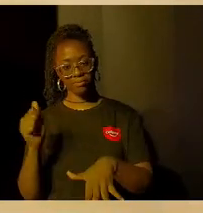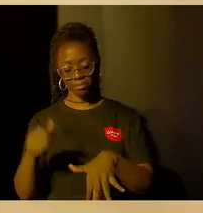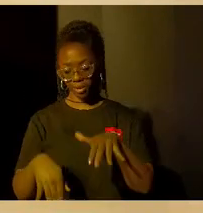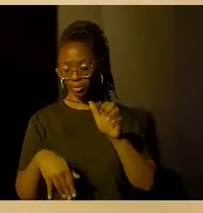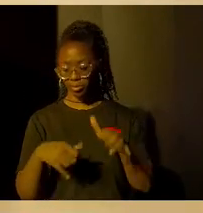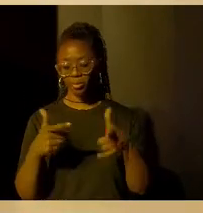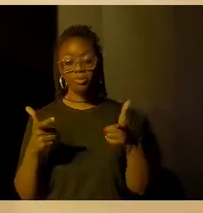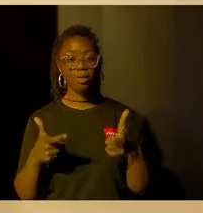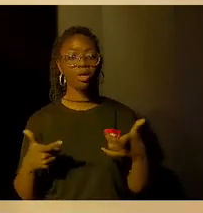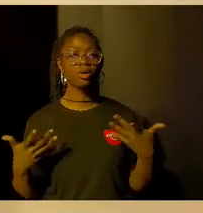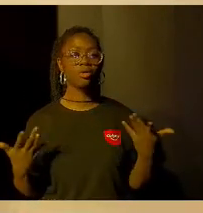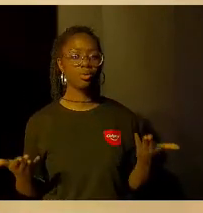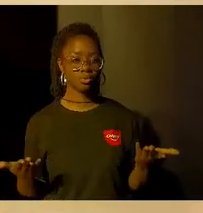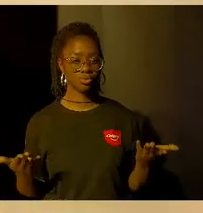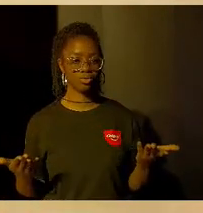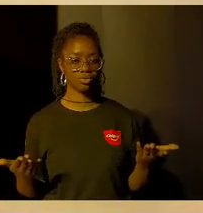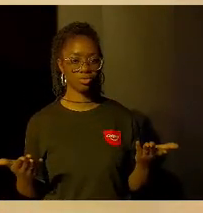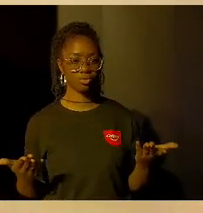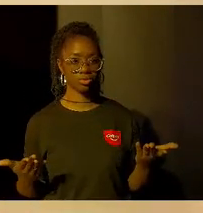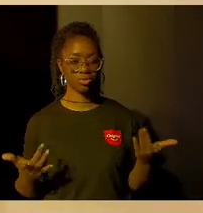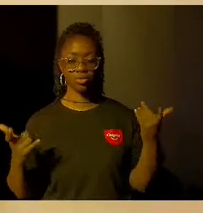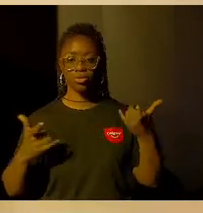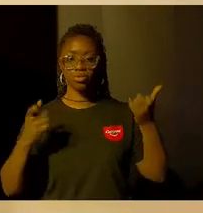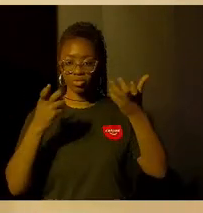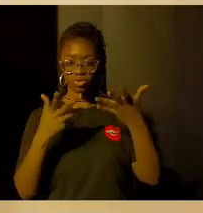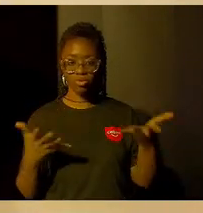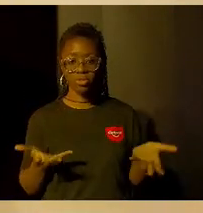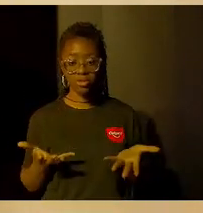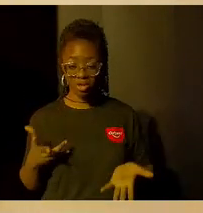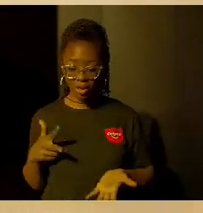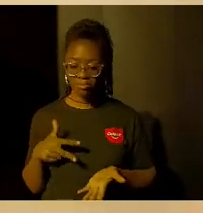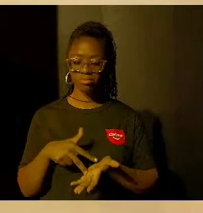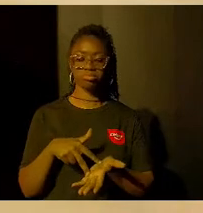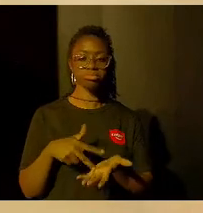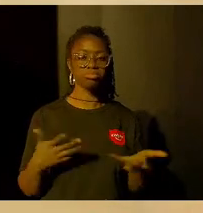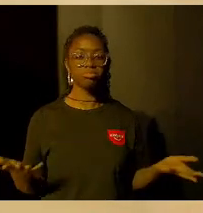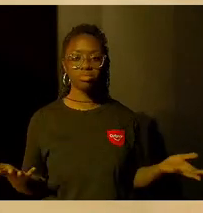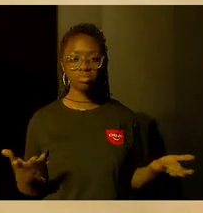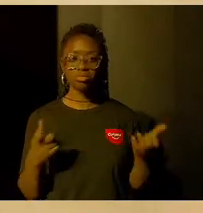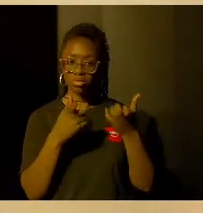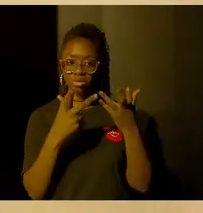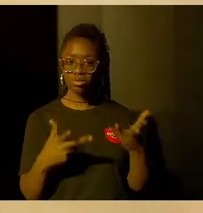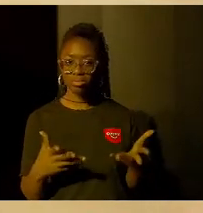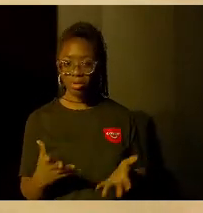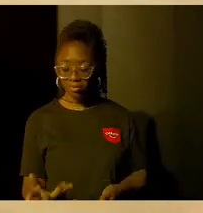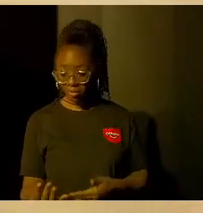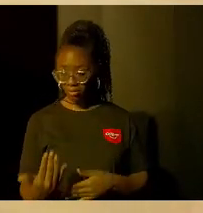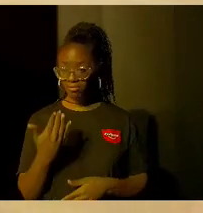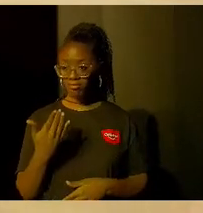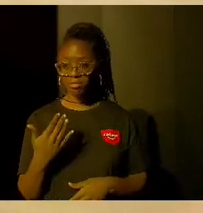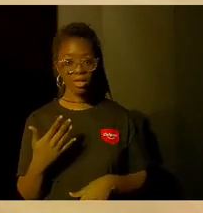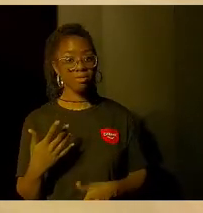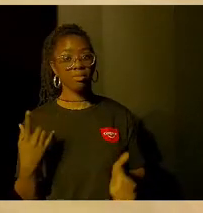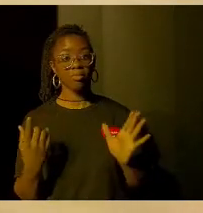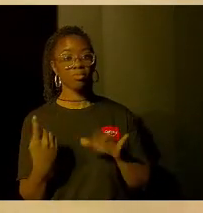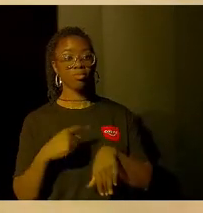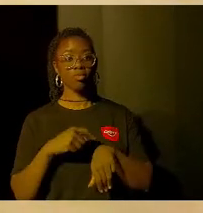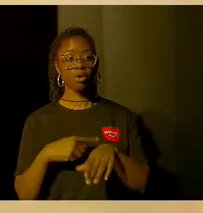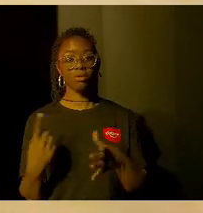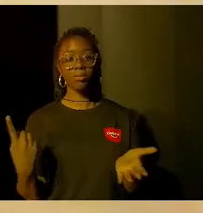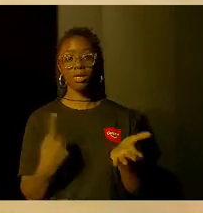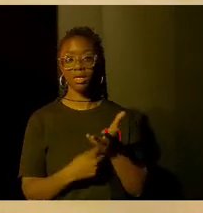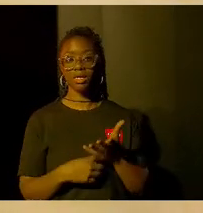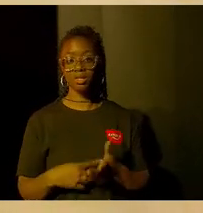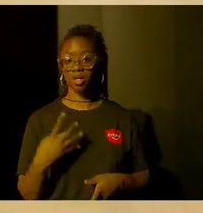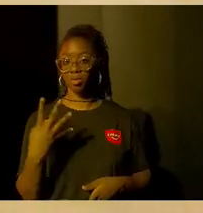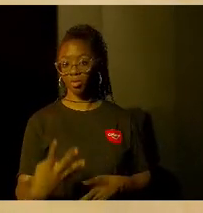Marcha Para onde onde a tua paz quer chegar a tua paz aparece na minha casa Com hora marcada vem de quatro